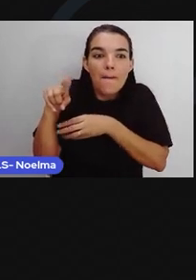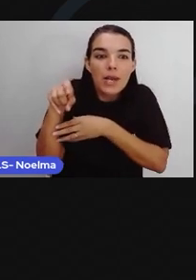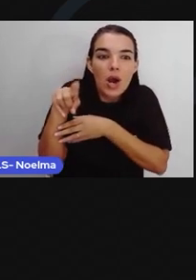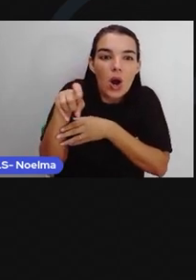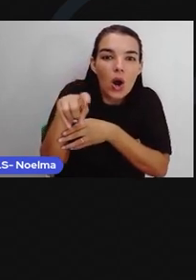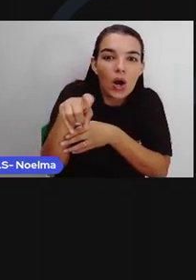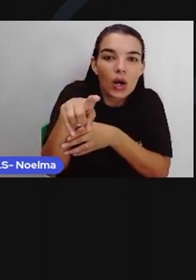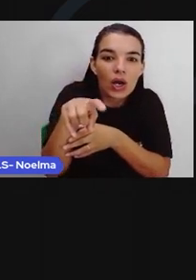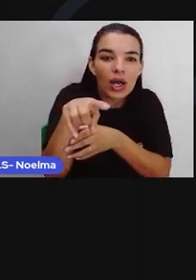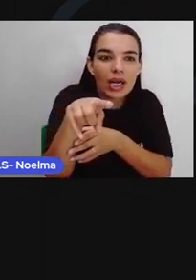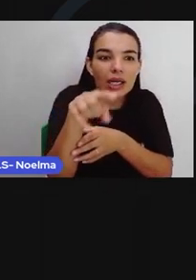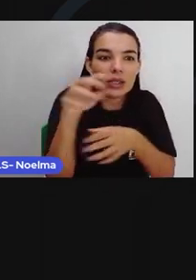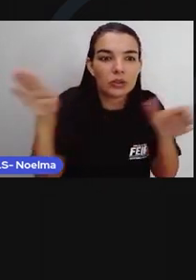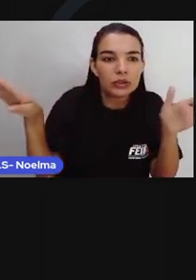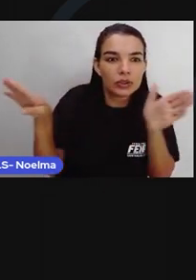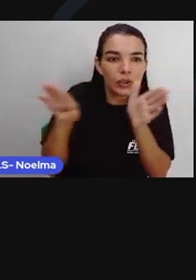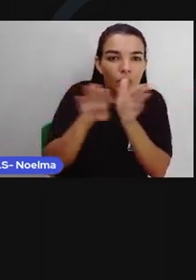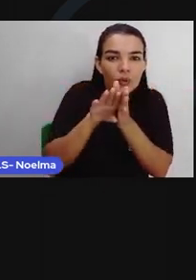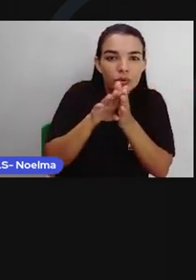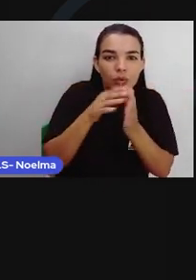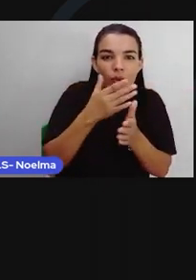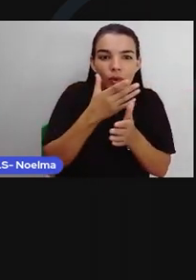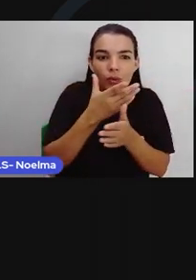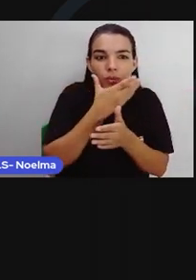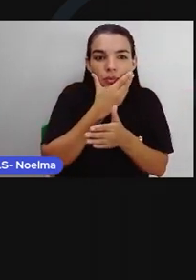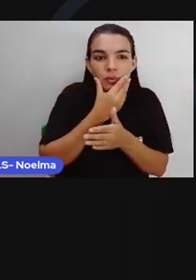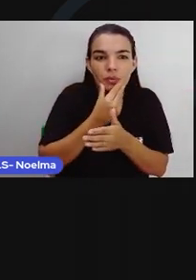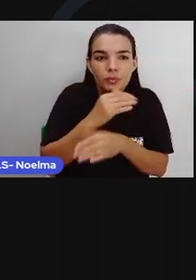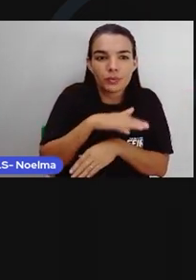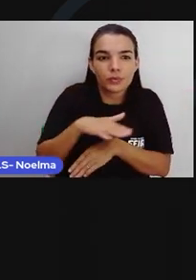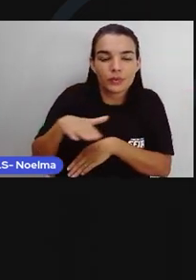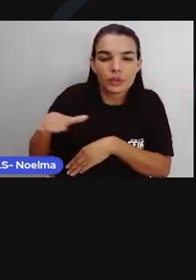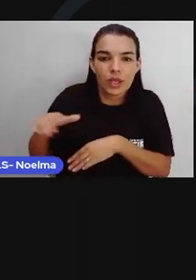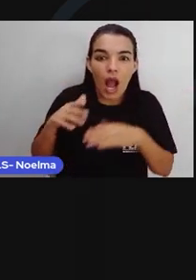escuro, ruim que nem dor de dente. Assim que os meninos viram o minhocão,